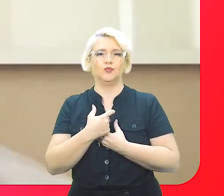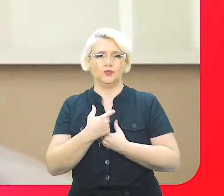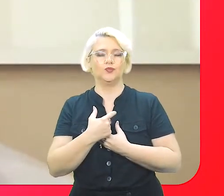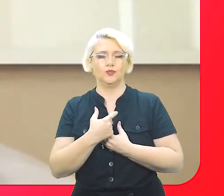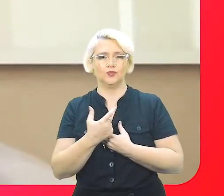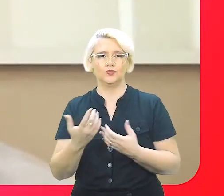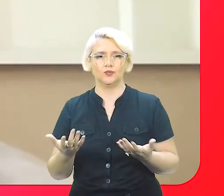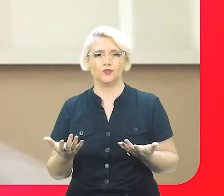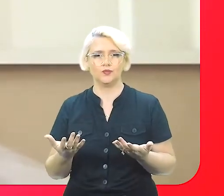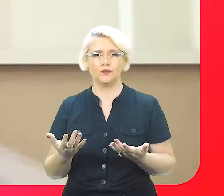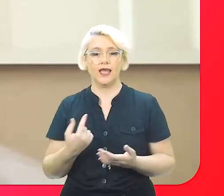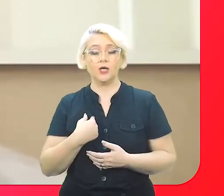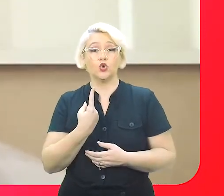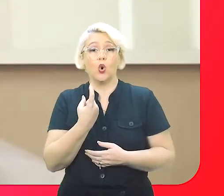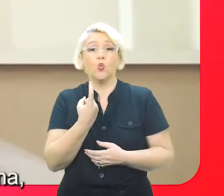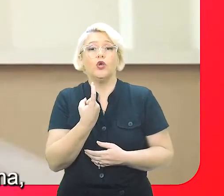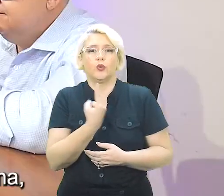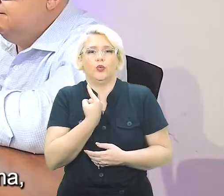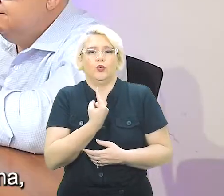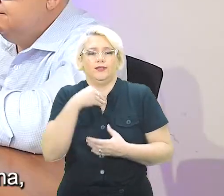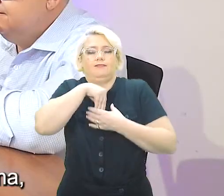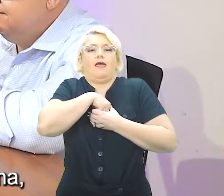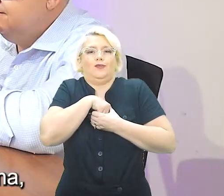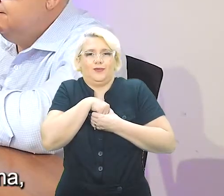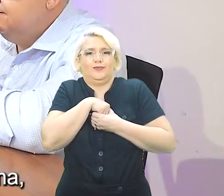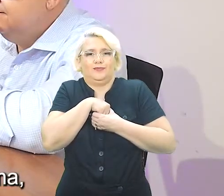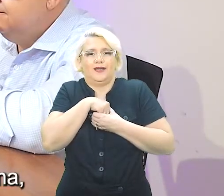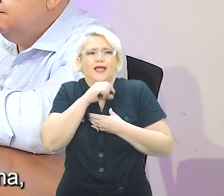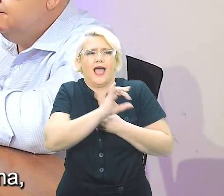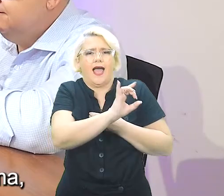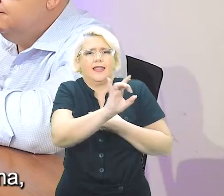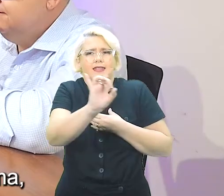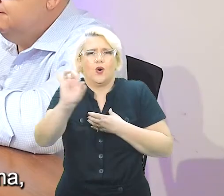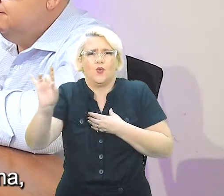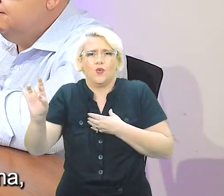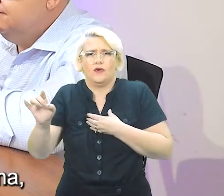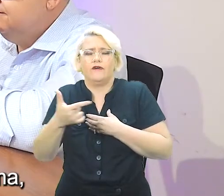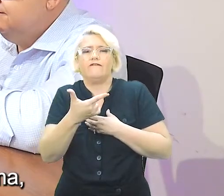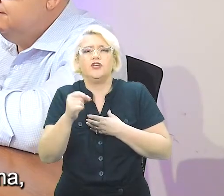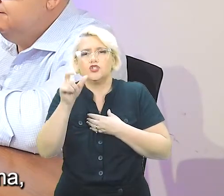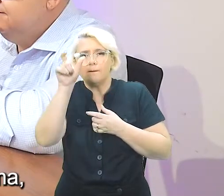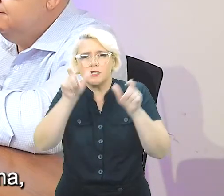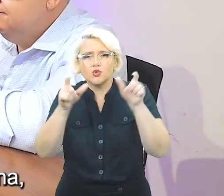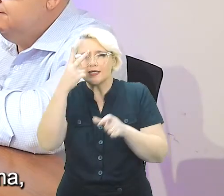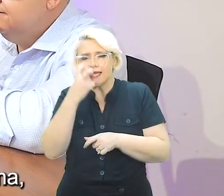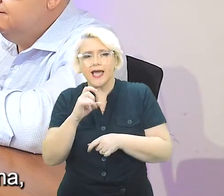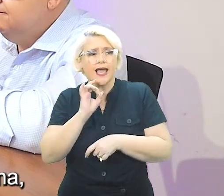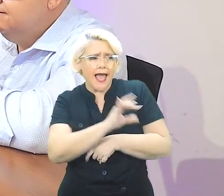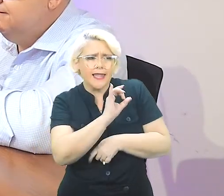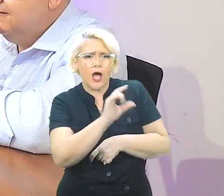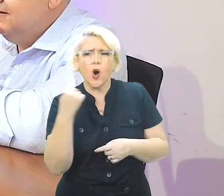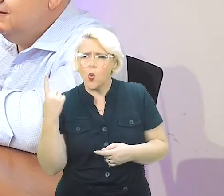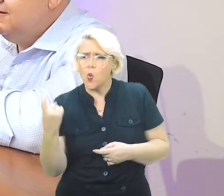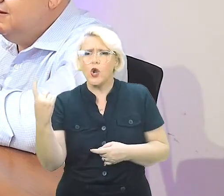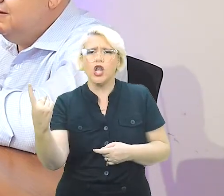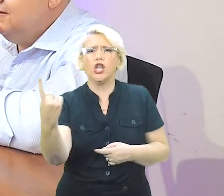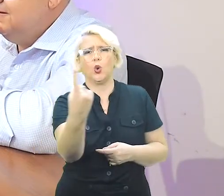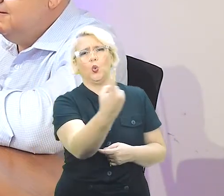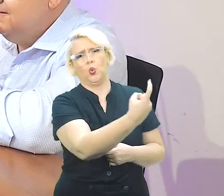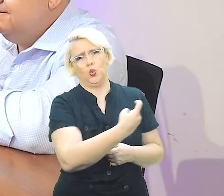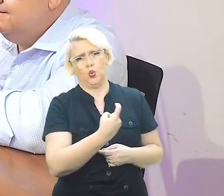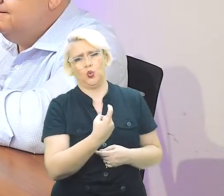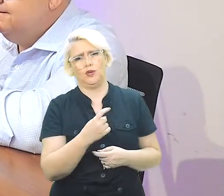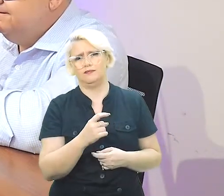ser singular, dentro de 20 pessoas cegas. Cada uma é uma. Sim.